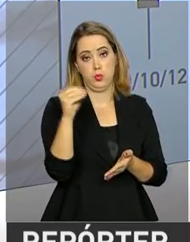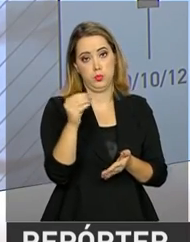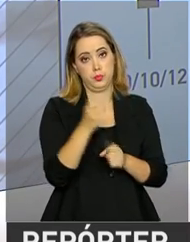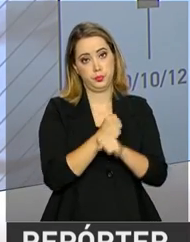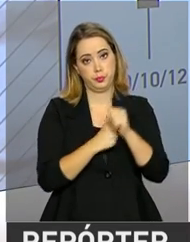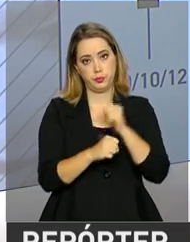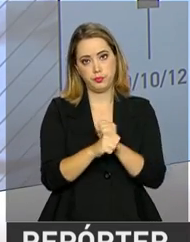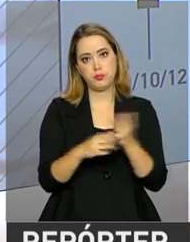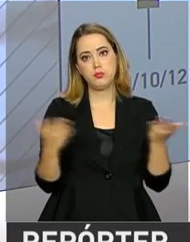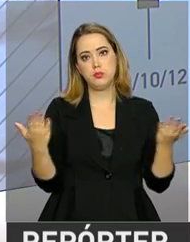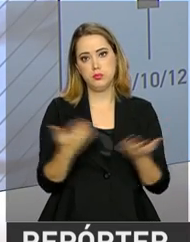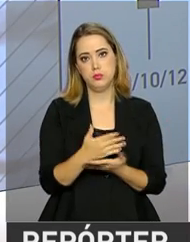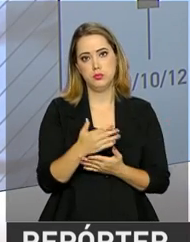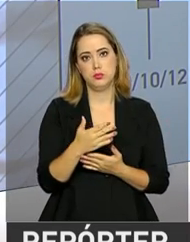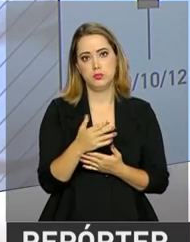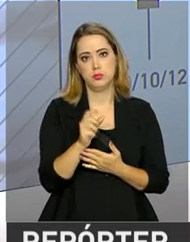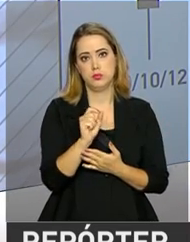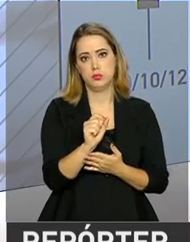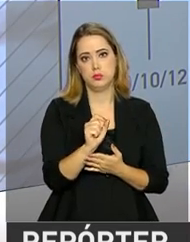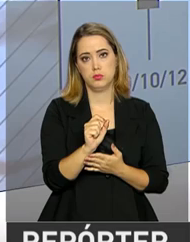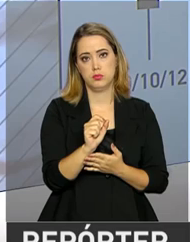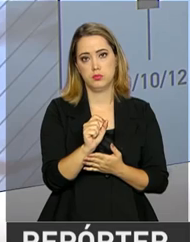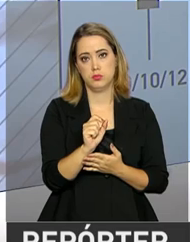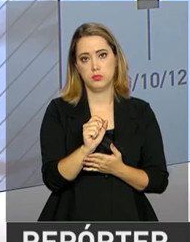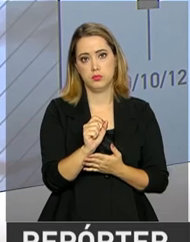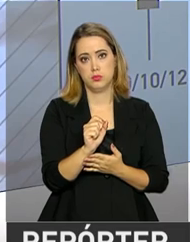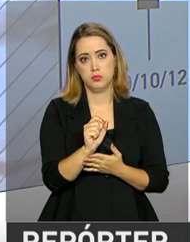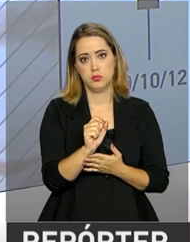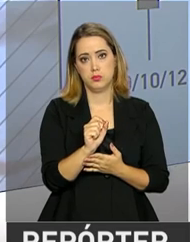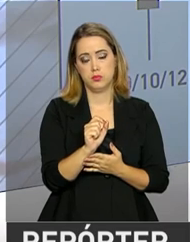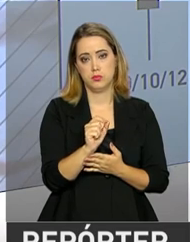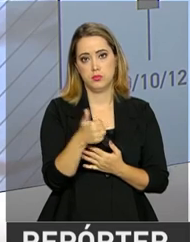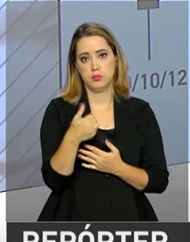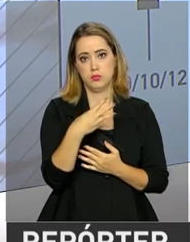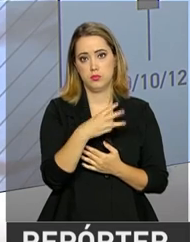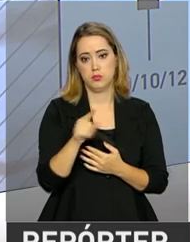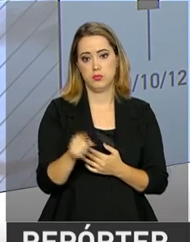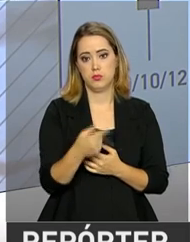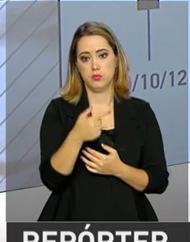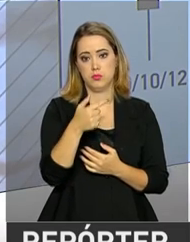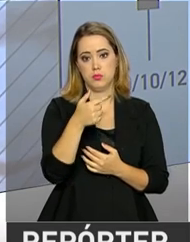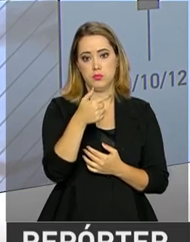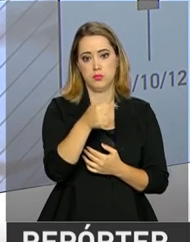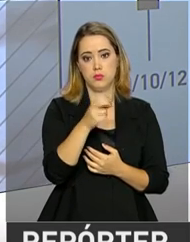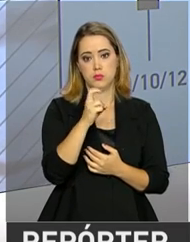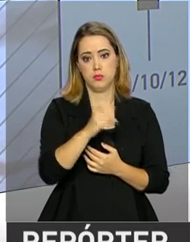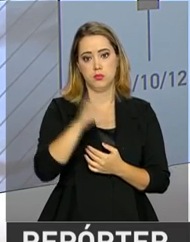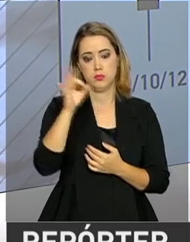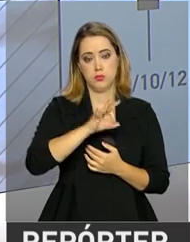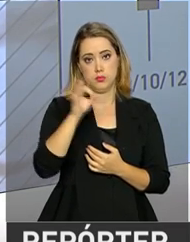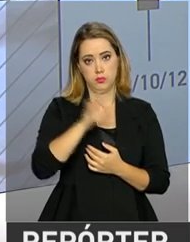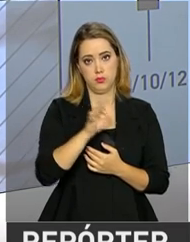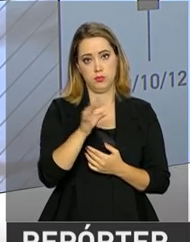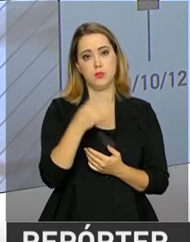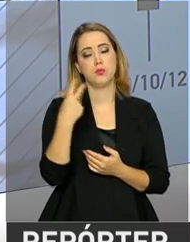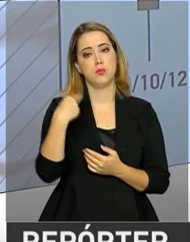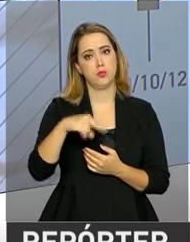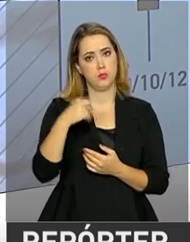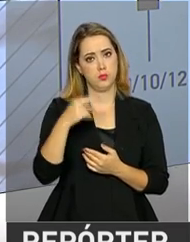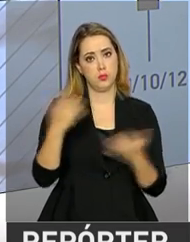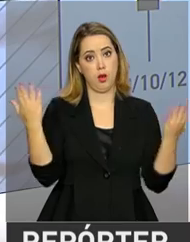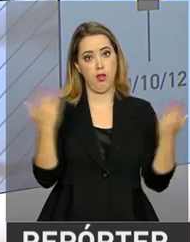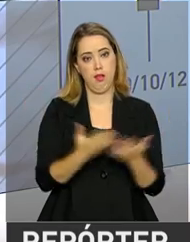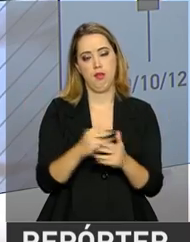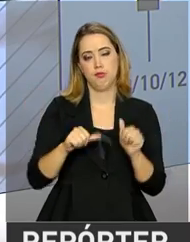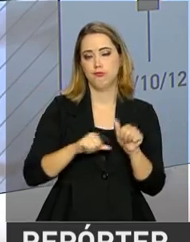14% tá aqui ó eh em outubro depois para 13,75 por em novembro